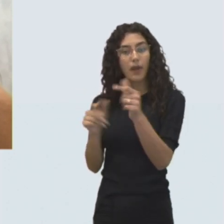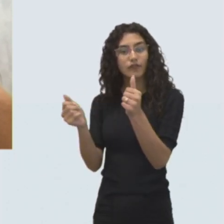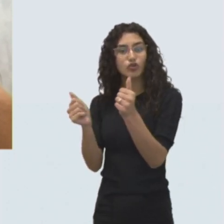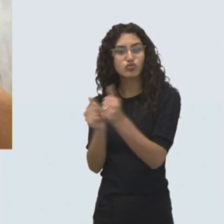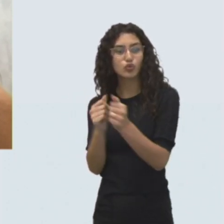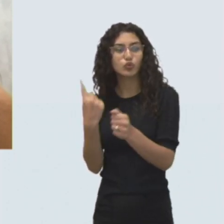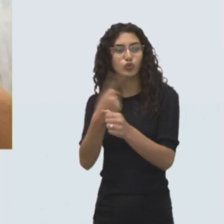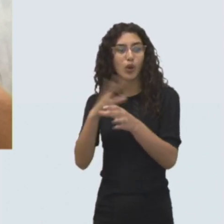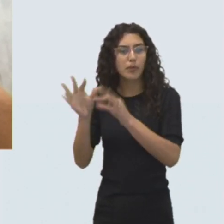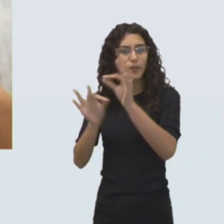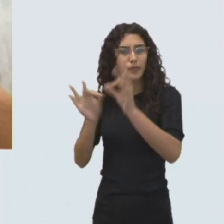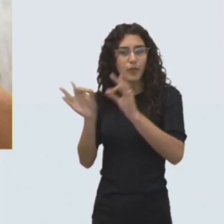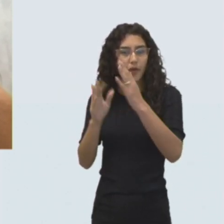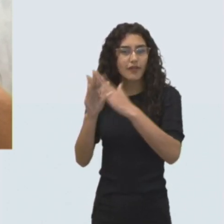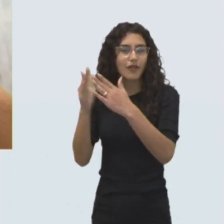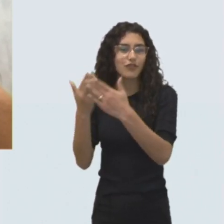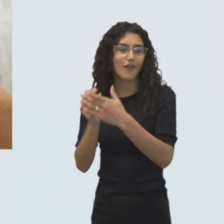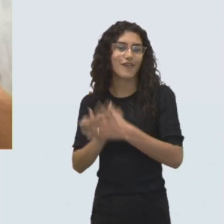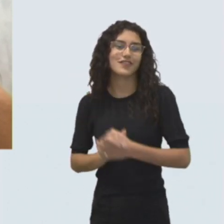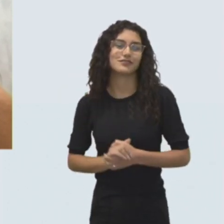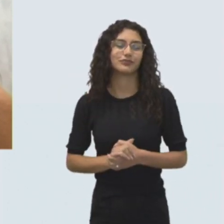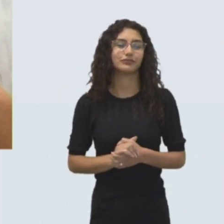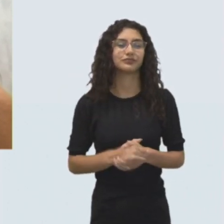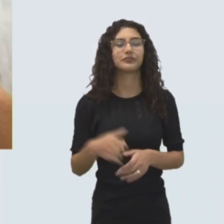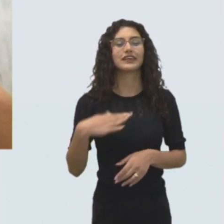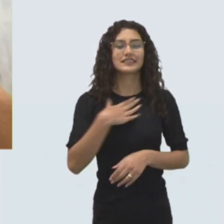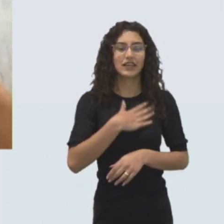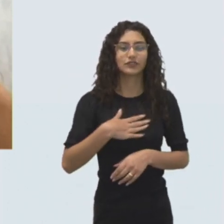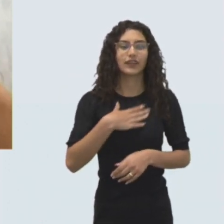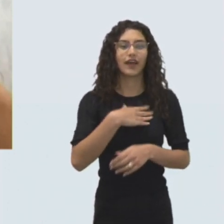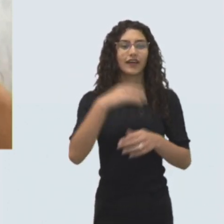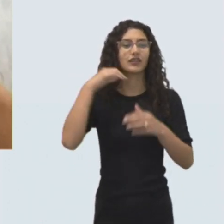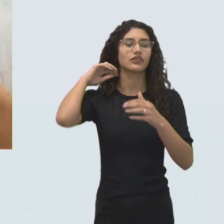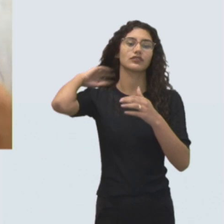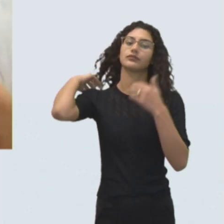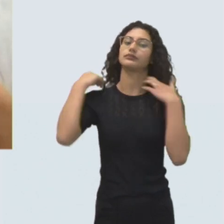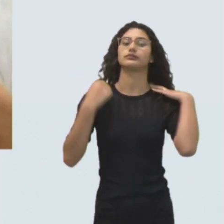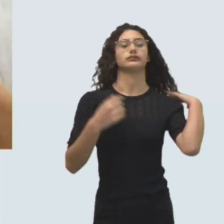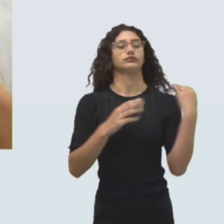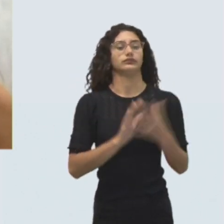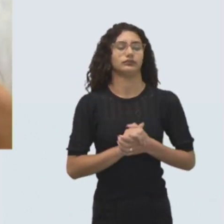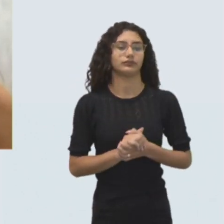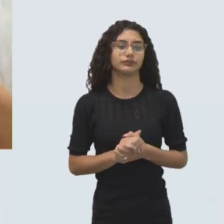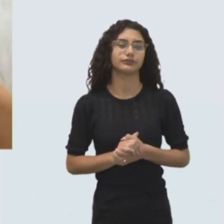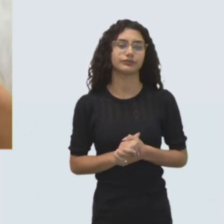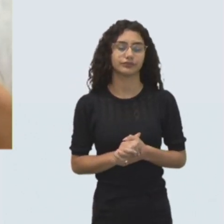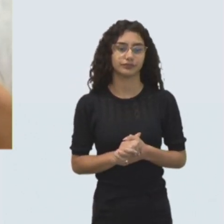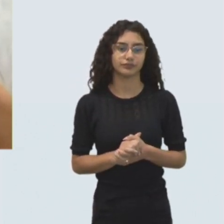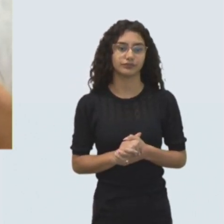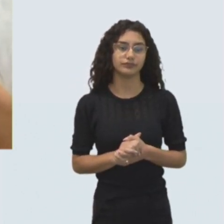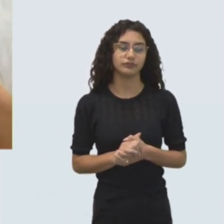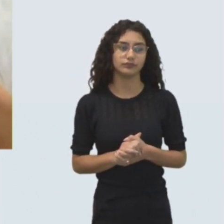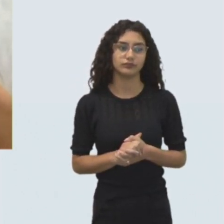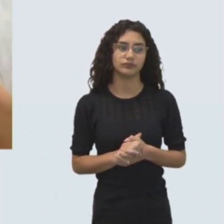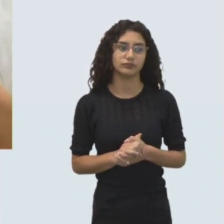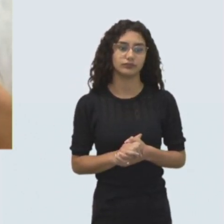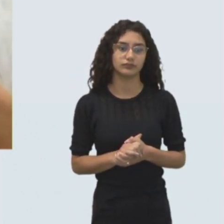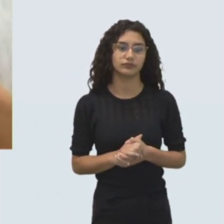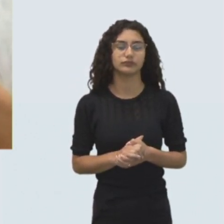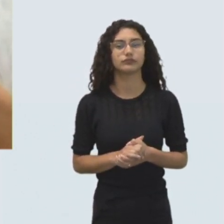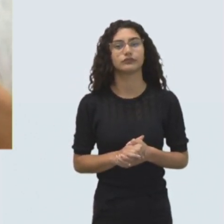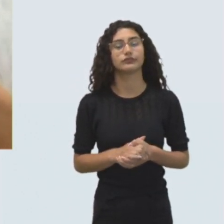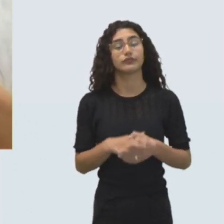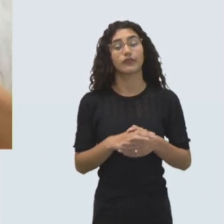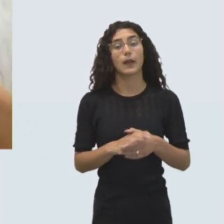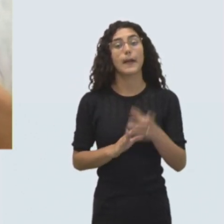organização. Muito bem. Sim, saudade. Né? Uhum. Olha só, a